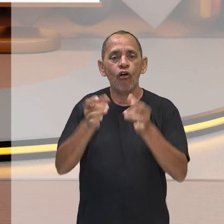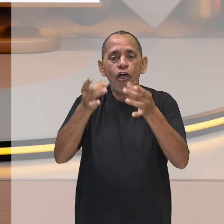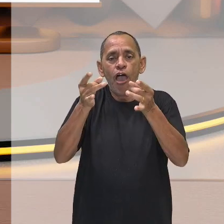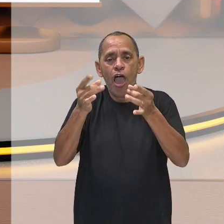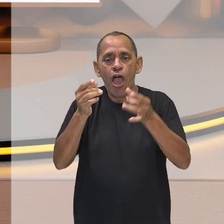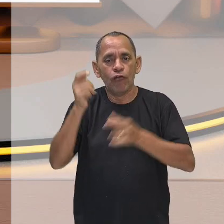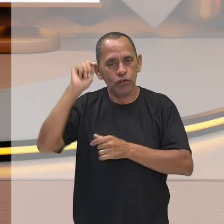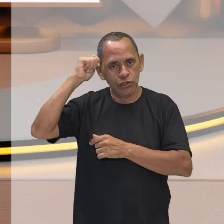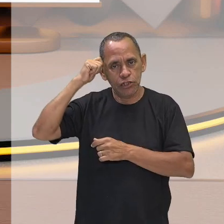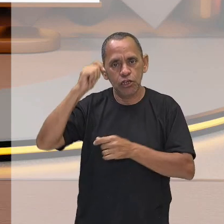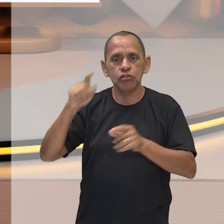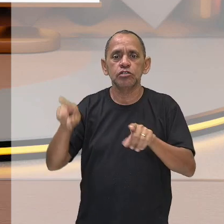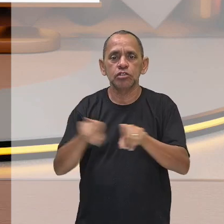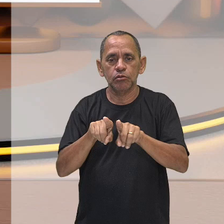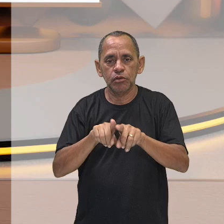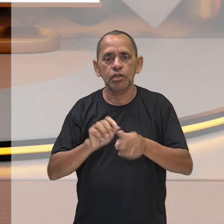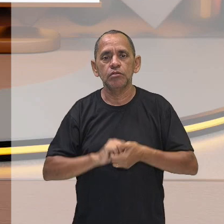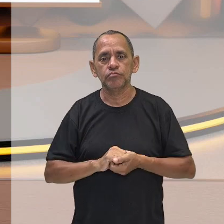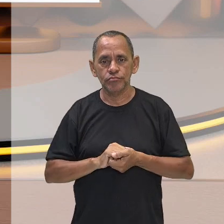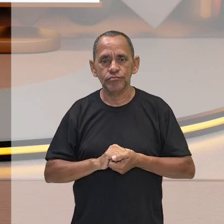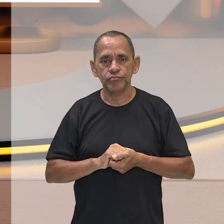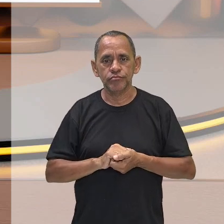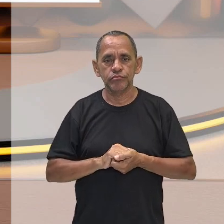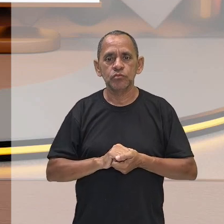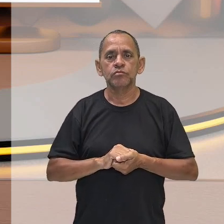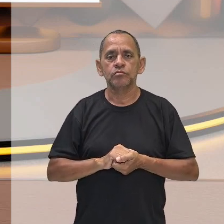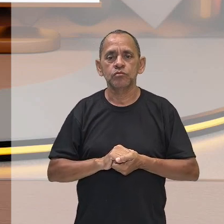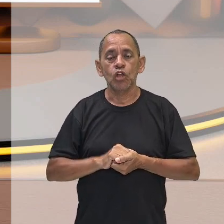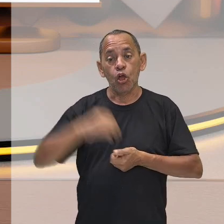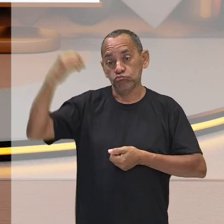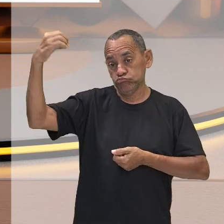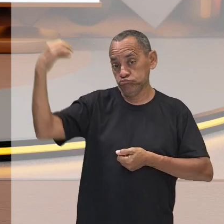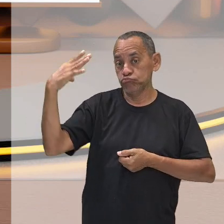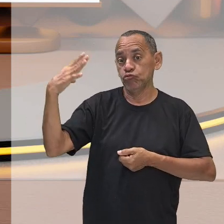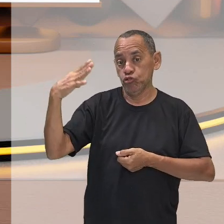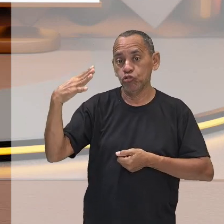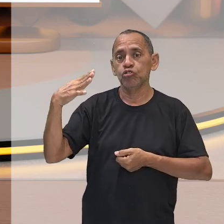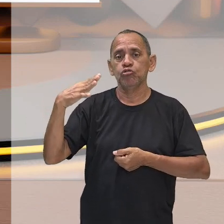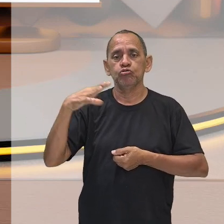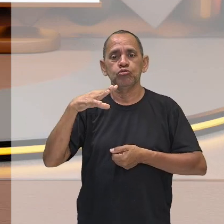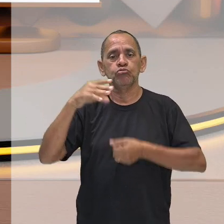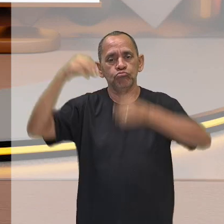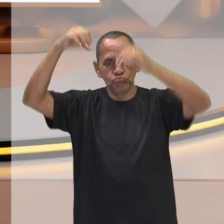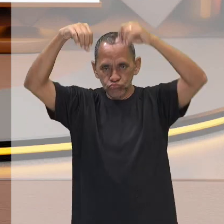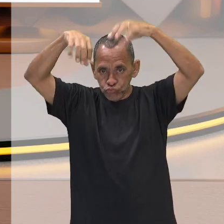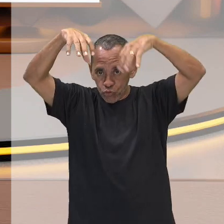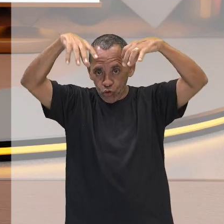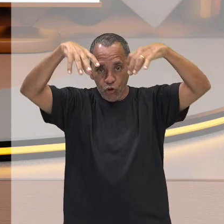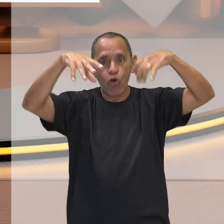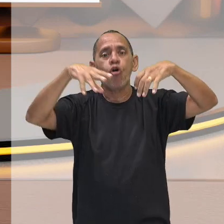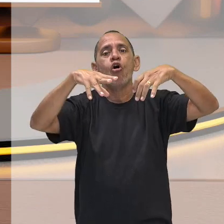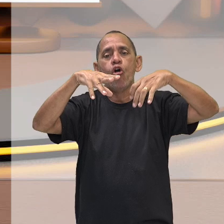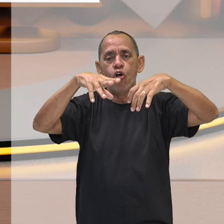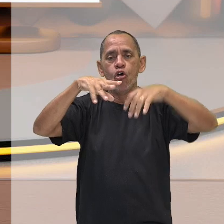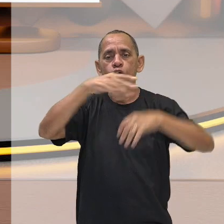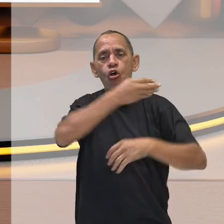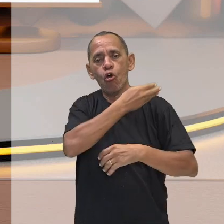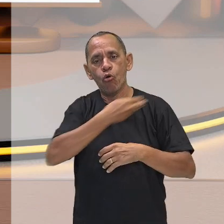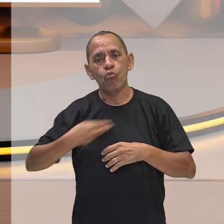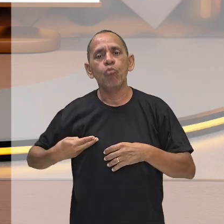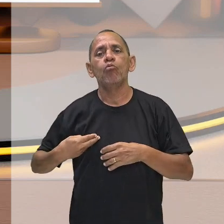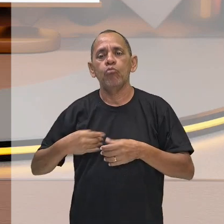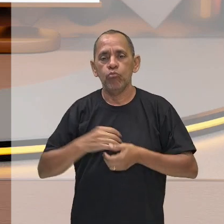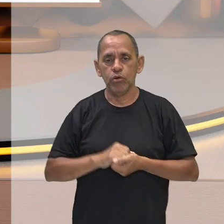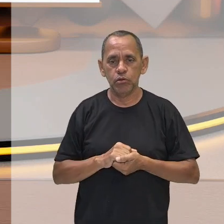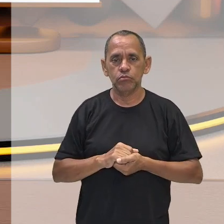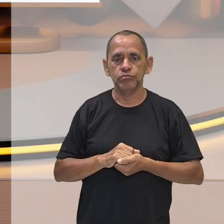iluminação pública no Rio de Janeiro e, posteriormente, aqui em Manaus, tá, gente? Que foi uma das primeiras cidades a receber iluminação pública. Vamos